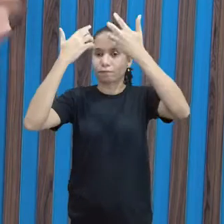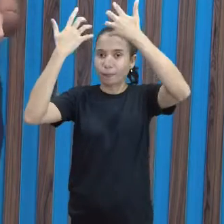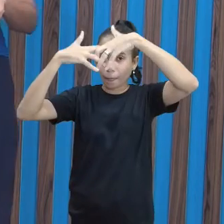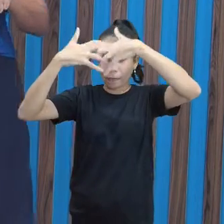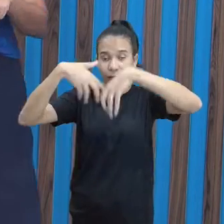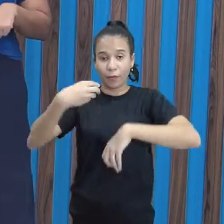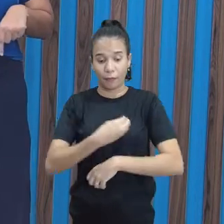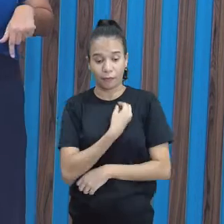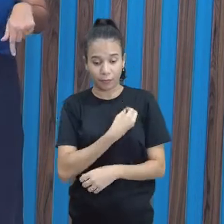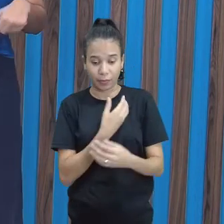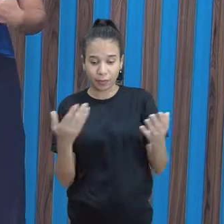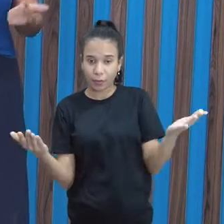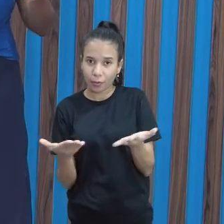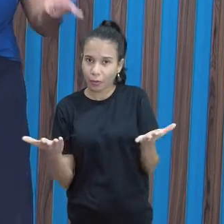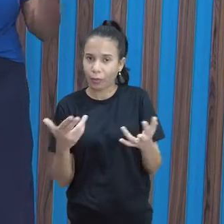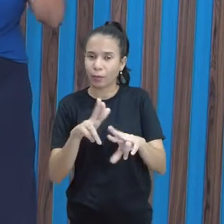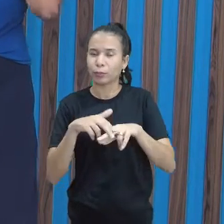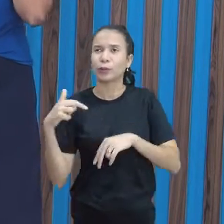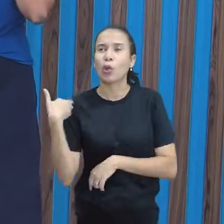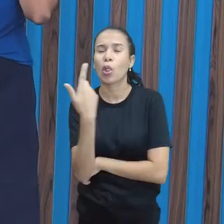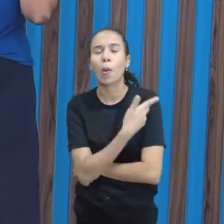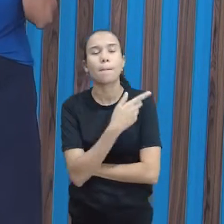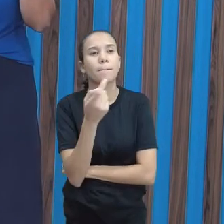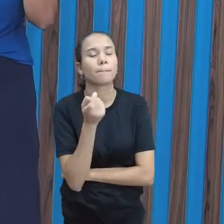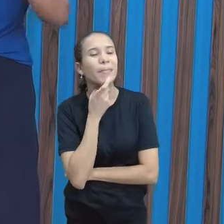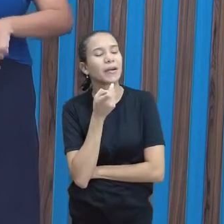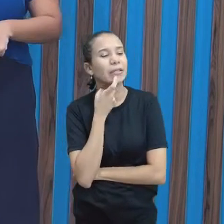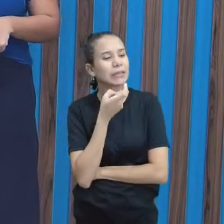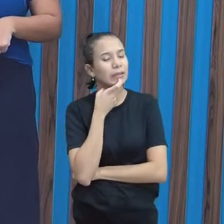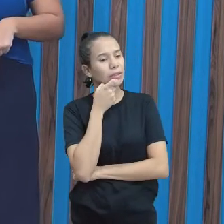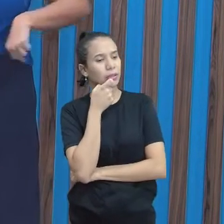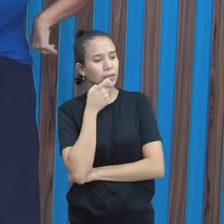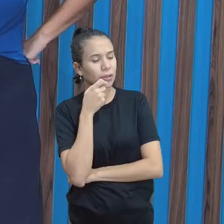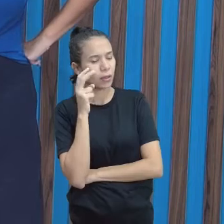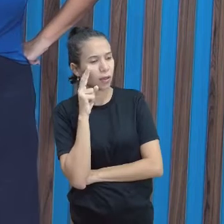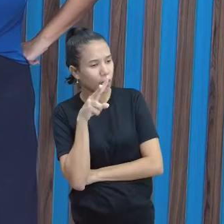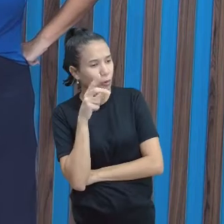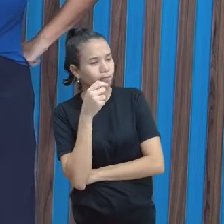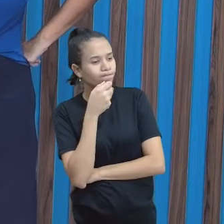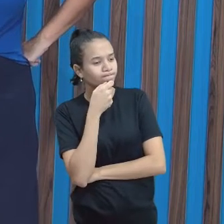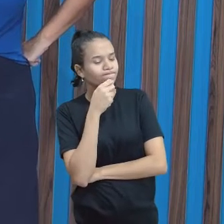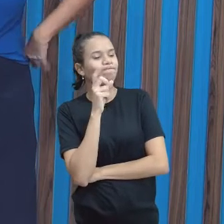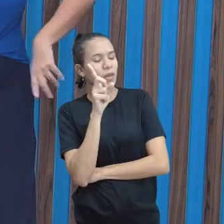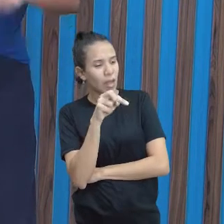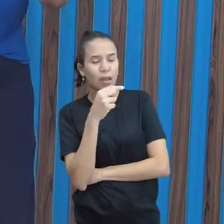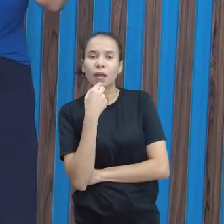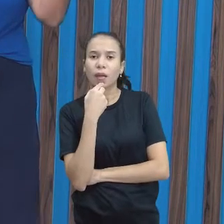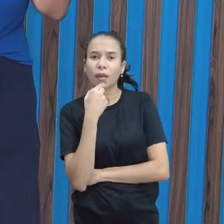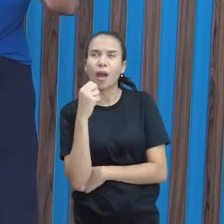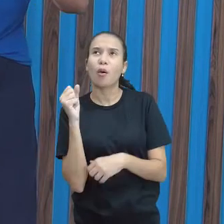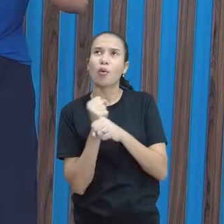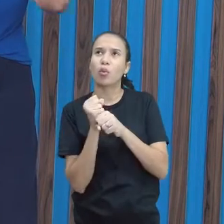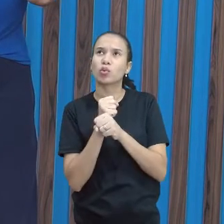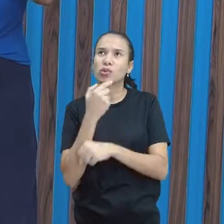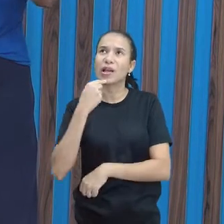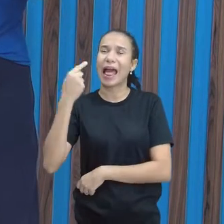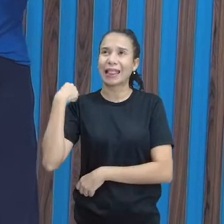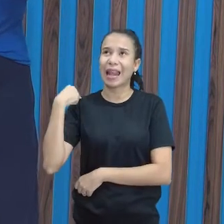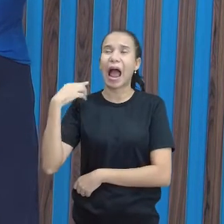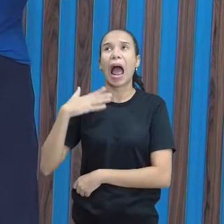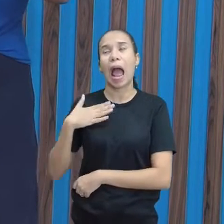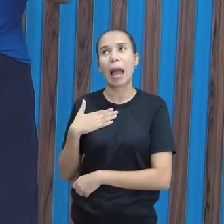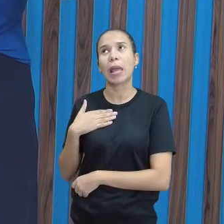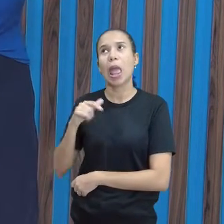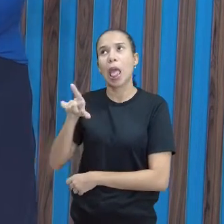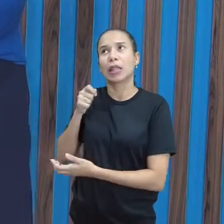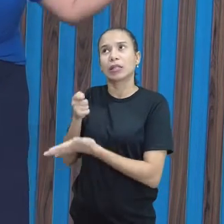a vida atual. Porque às vezes a gente olha, para e pensa, há uns anos eu faria